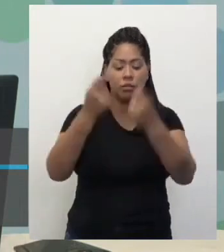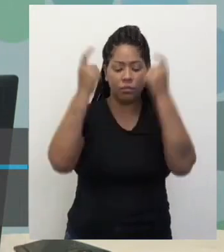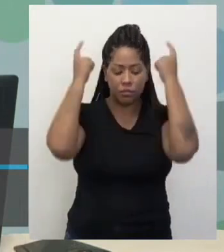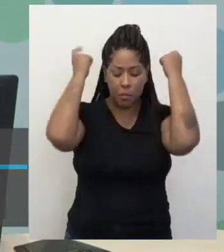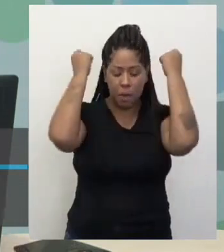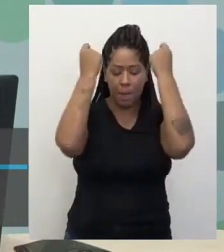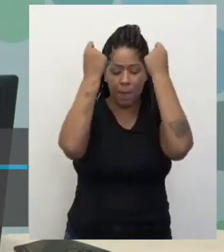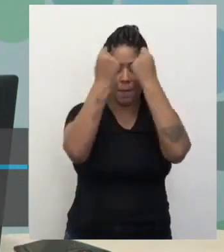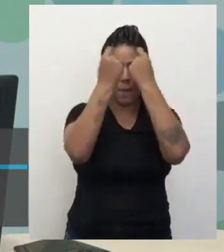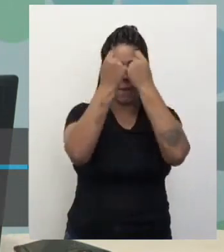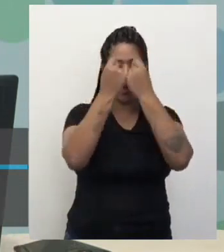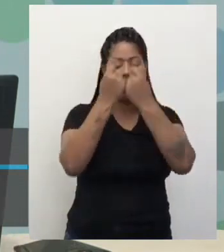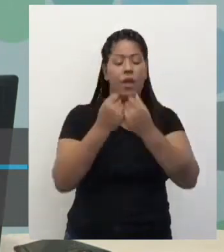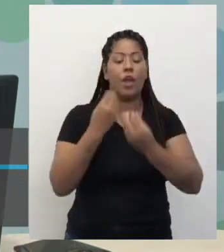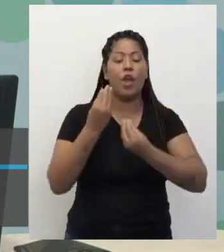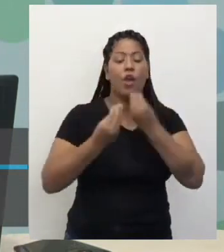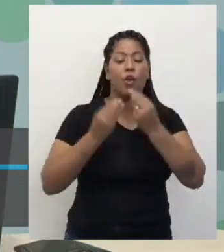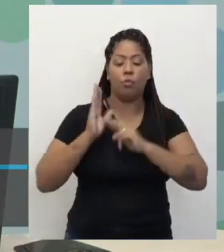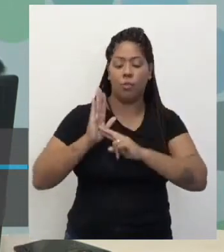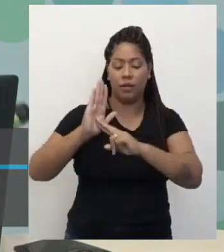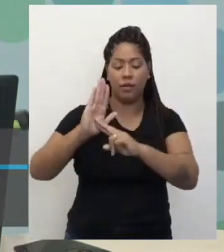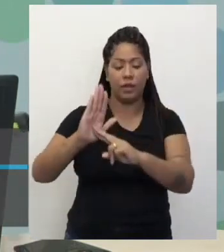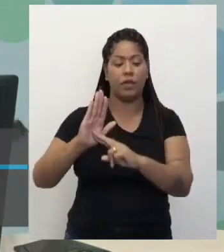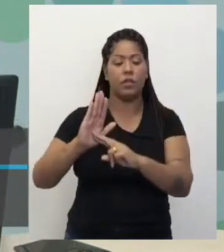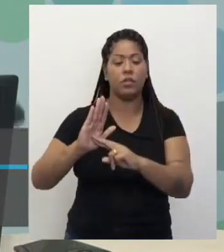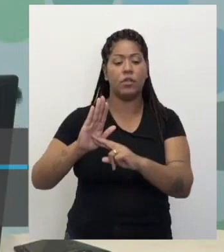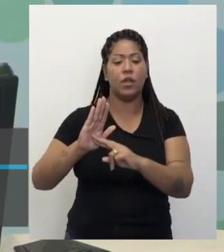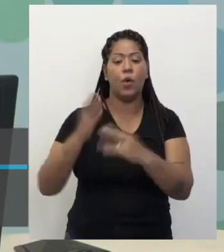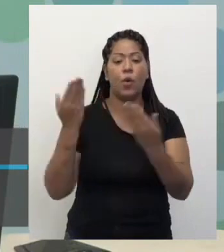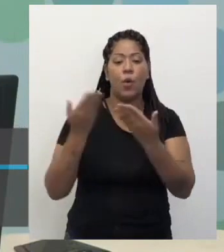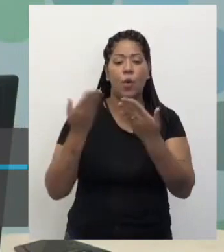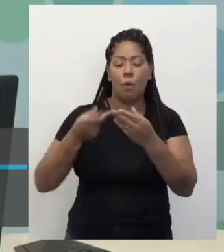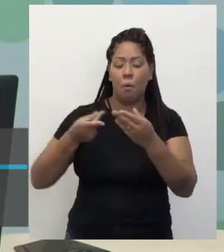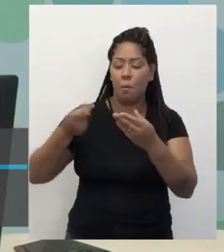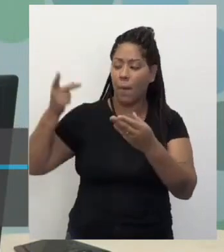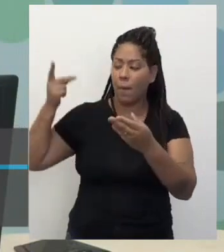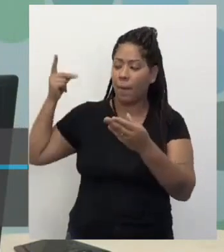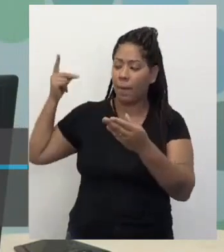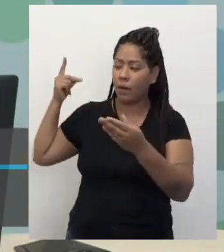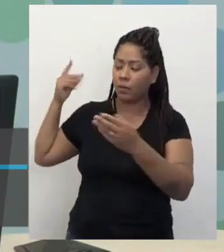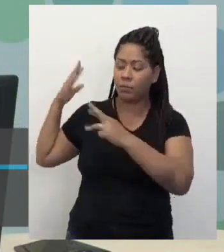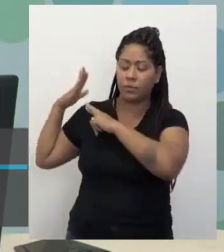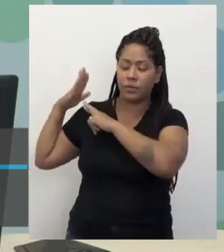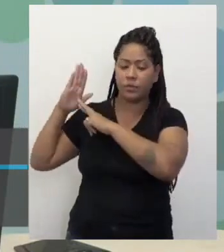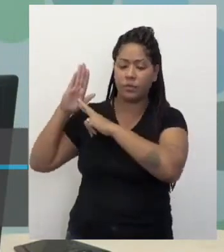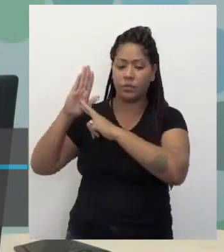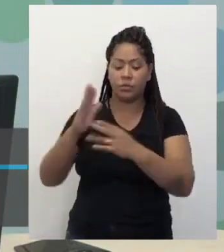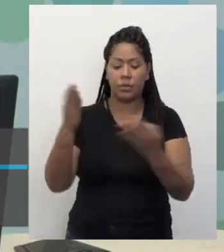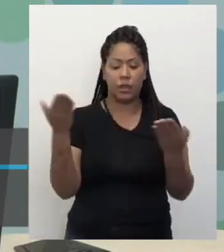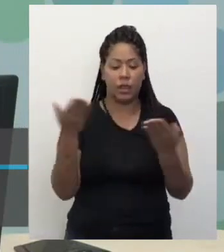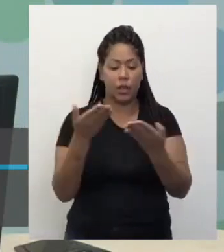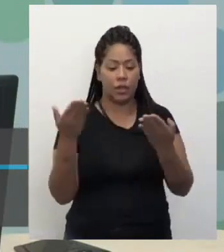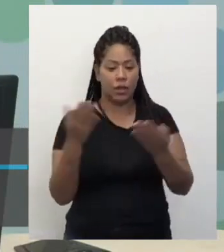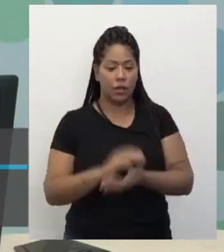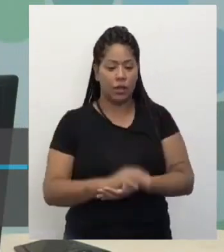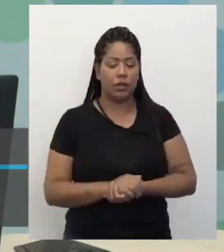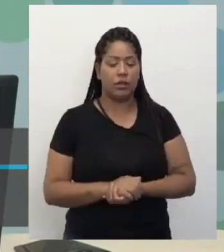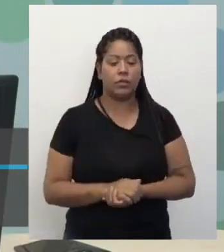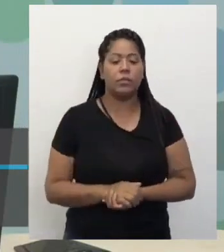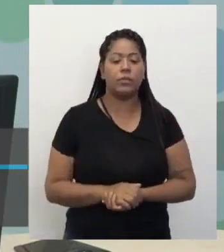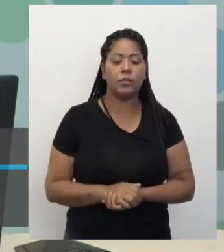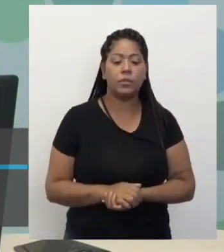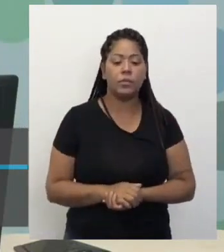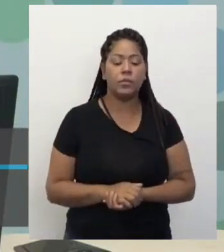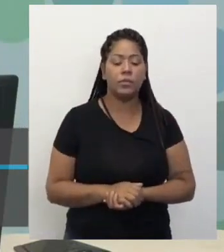como um portal para a gente entender o que do passado se representou como uma permanência para os dias atuais